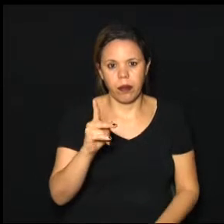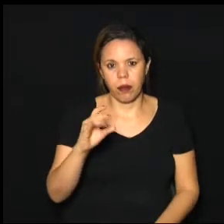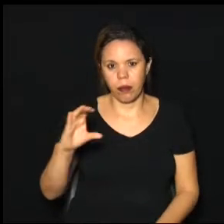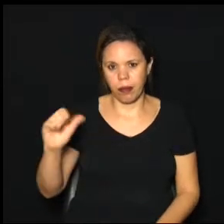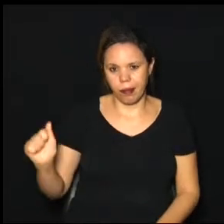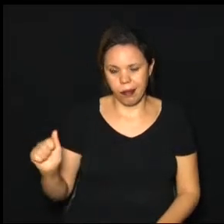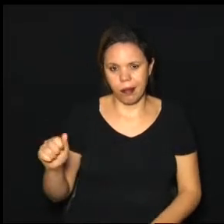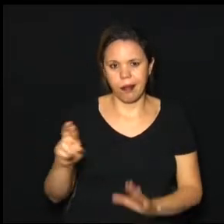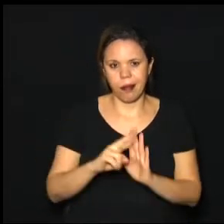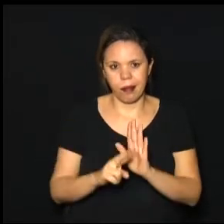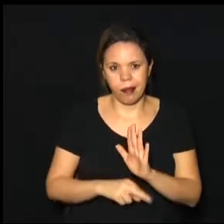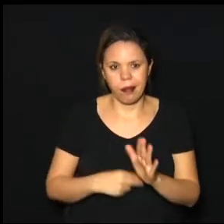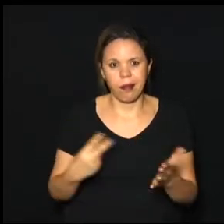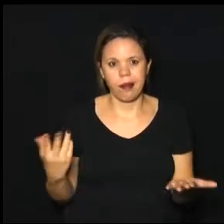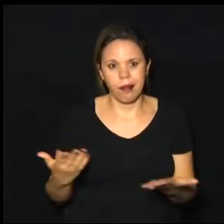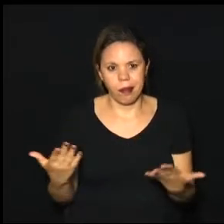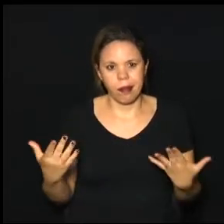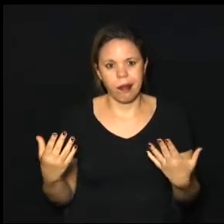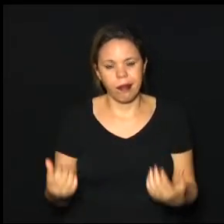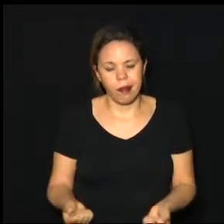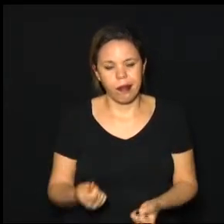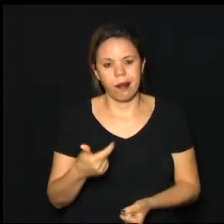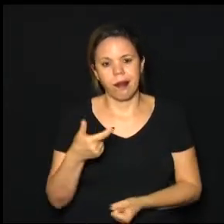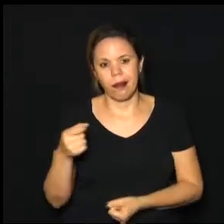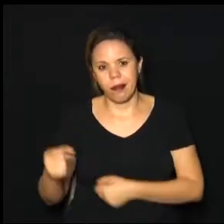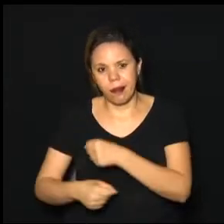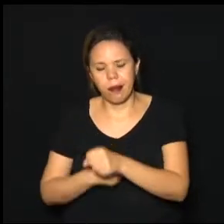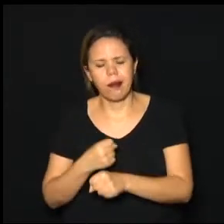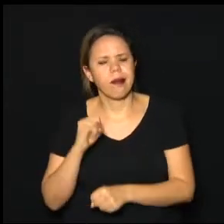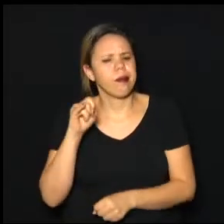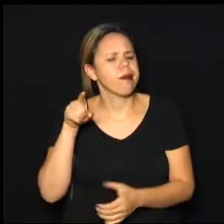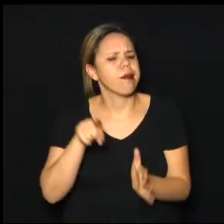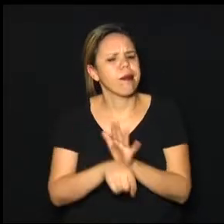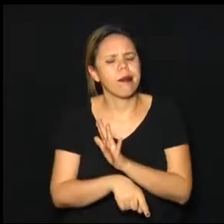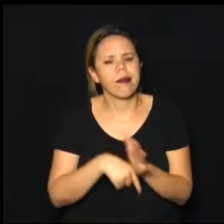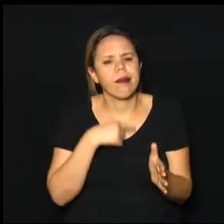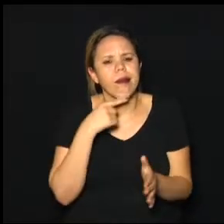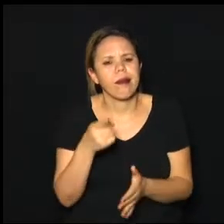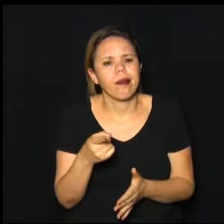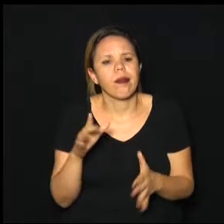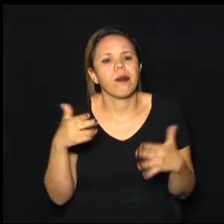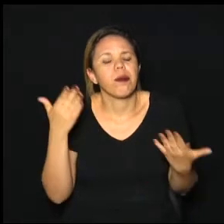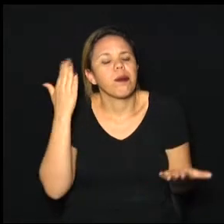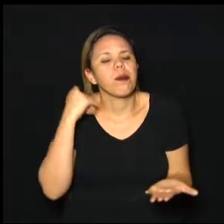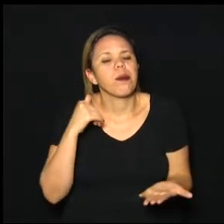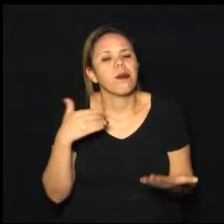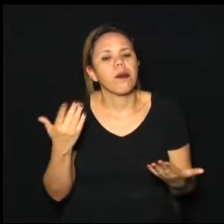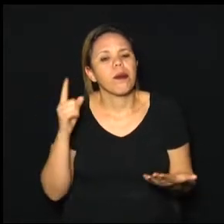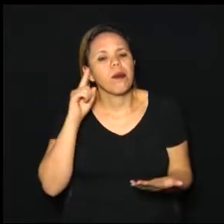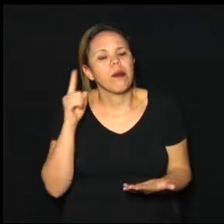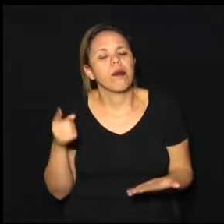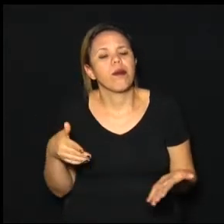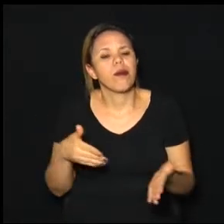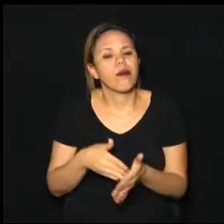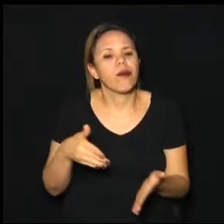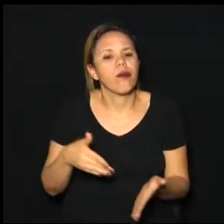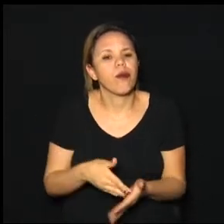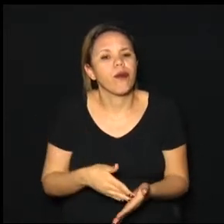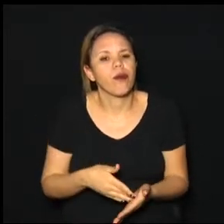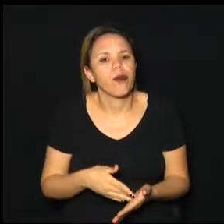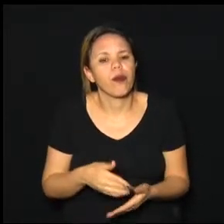que valerá nas eleições de 2020. Se você me perguntar, mas quando que eu vou saber qual é esse limite? Quando que vai